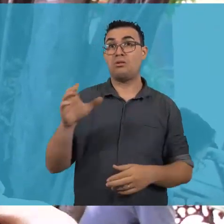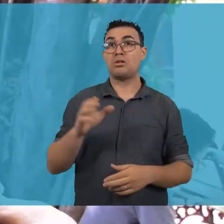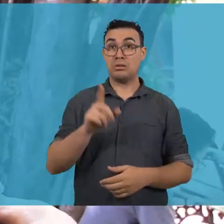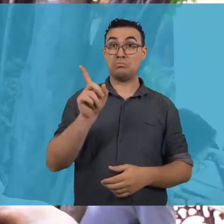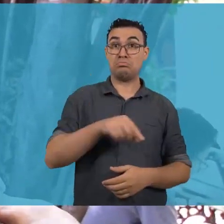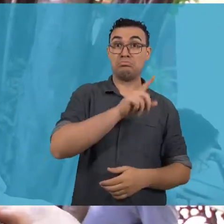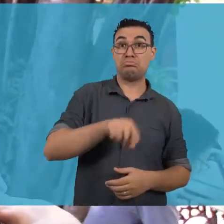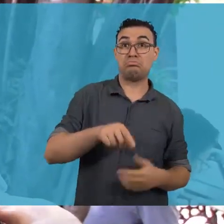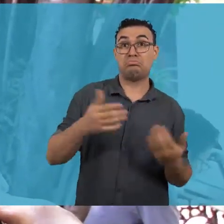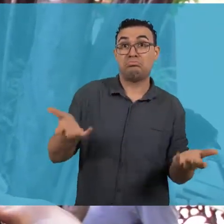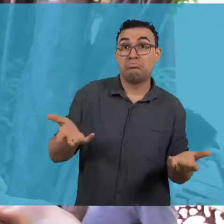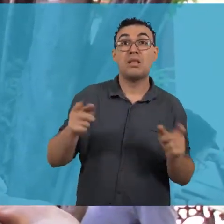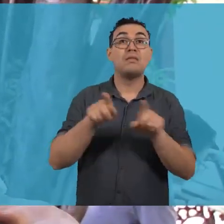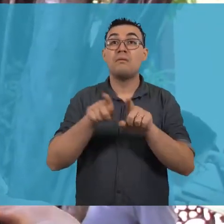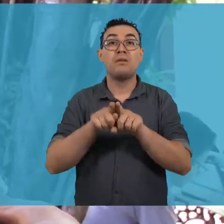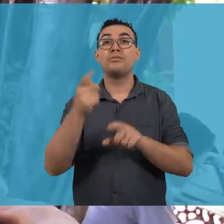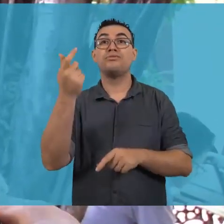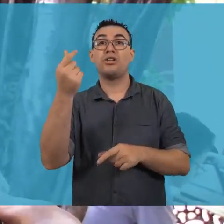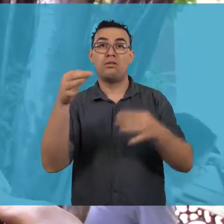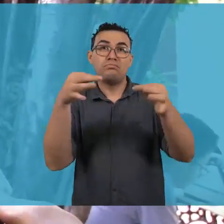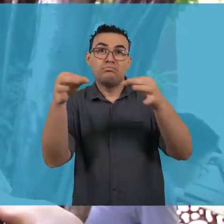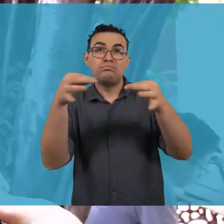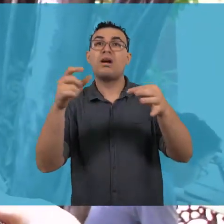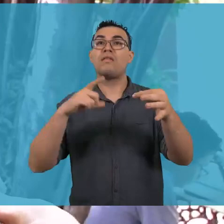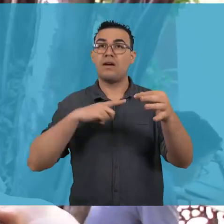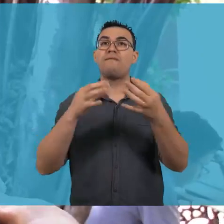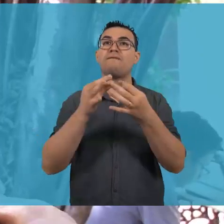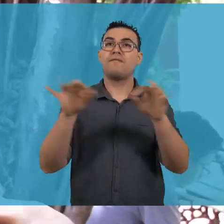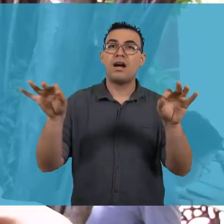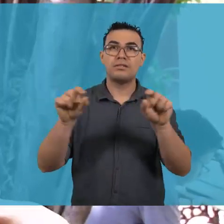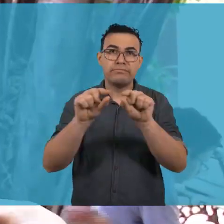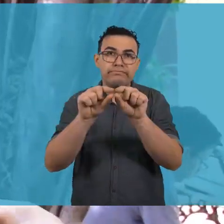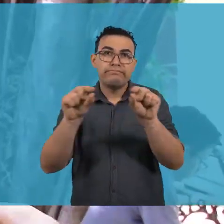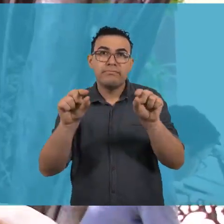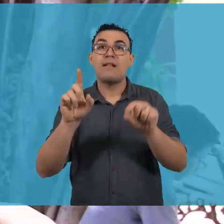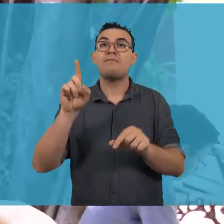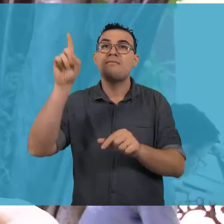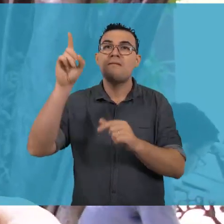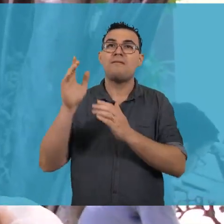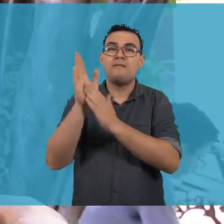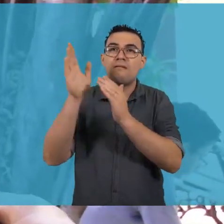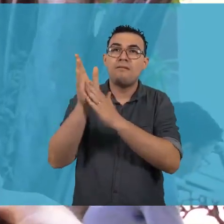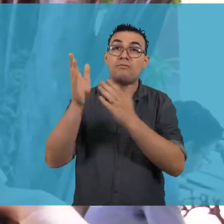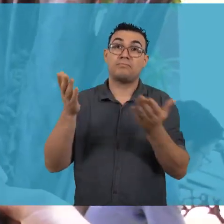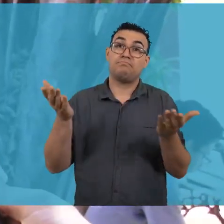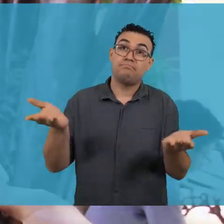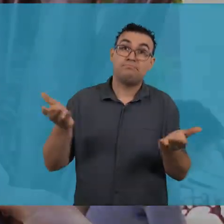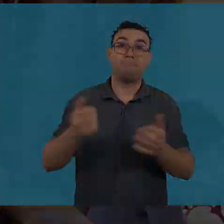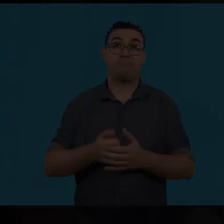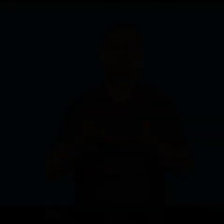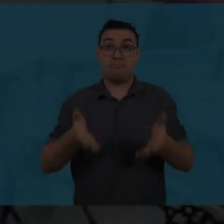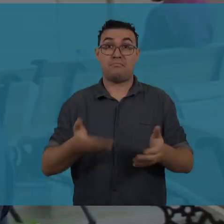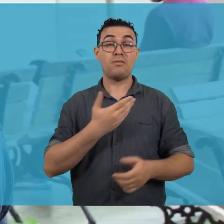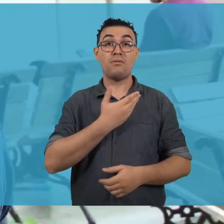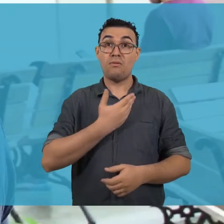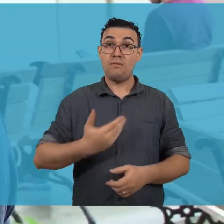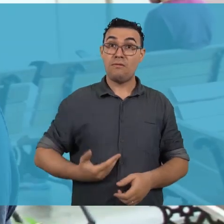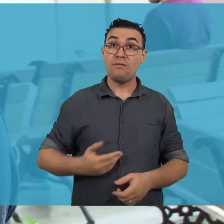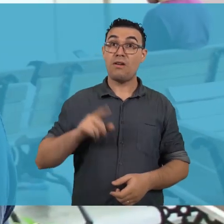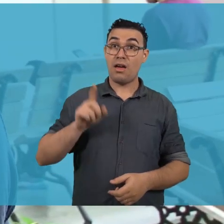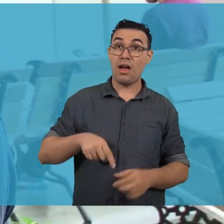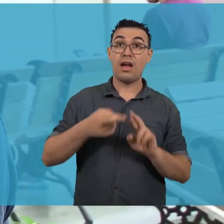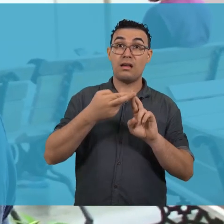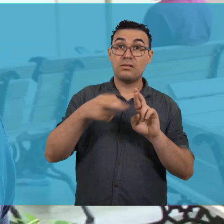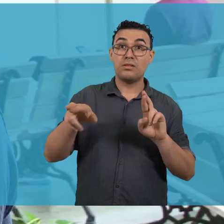à cultura religiosa católica e também as notas, né? Que as nossas notas têm Deus seja louvado embaixo. Como é um